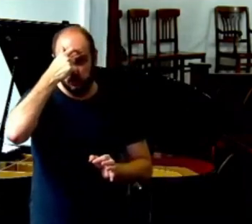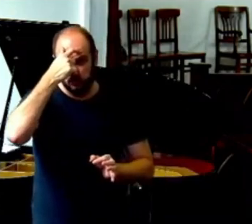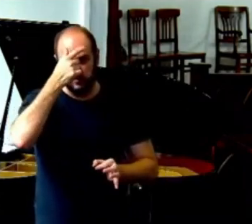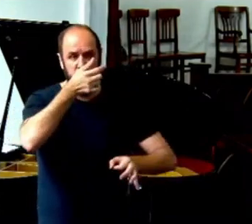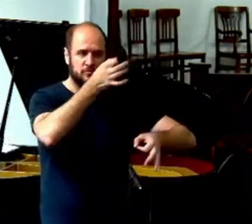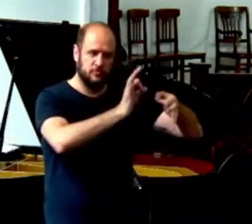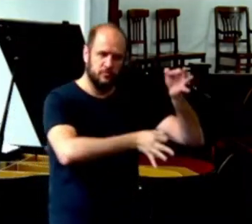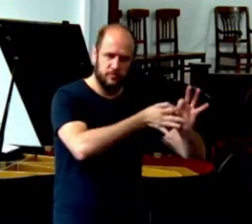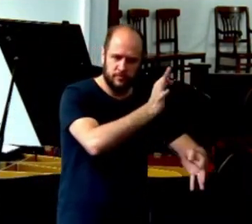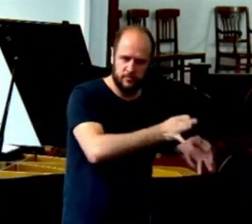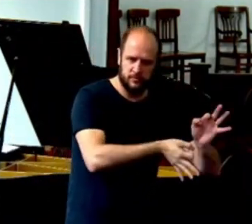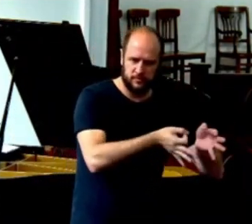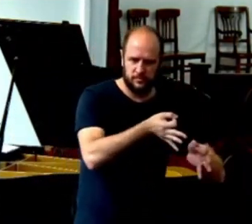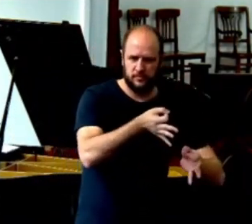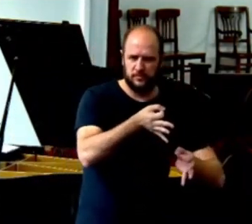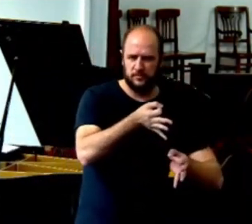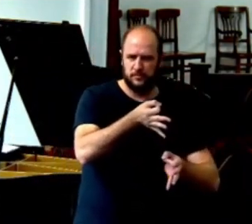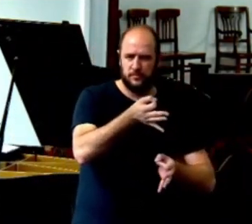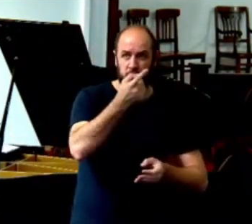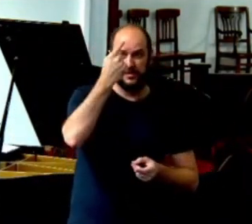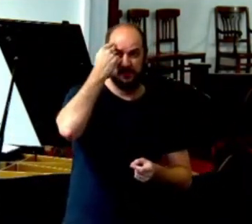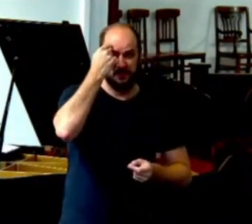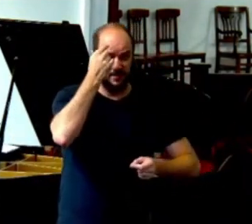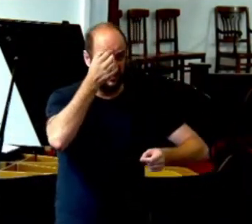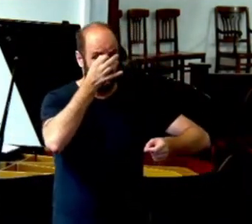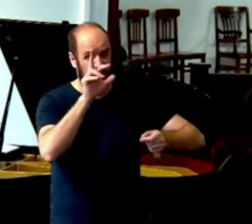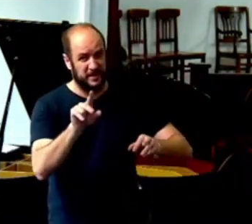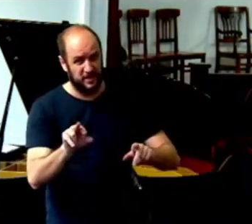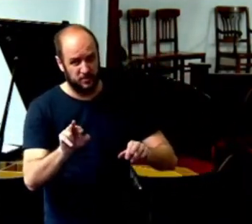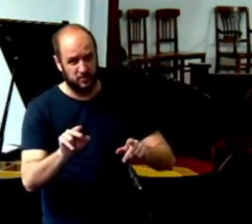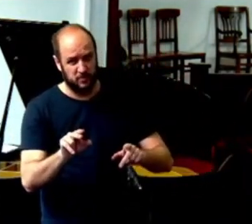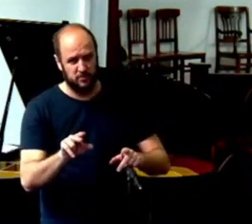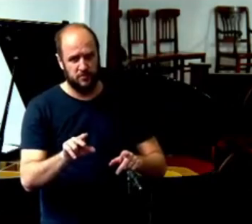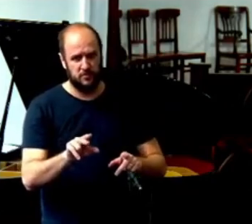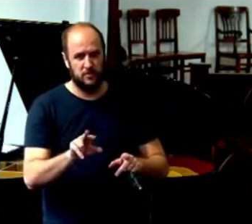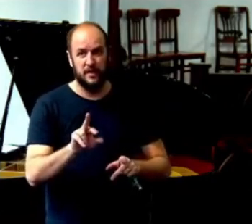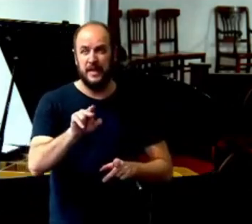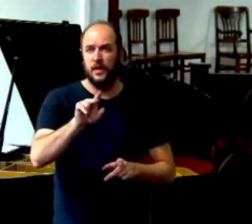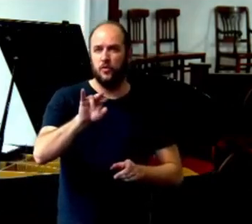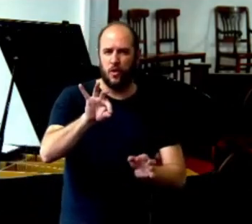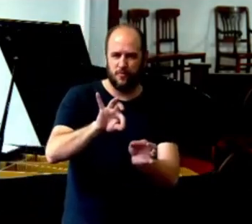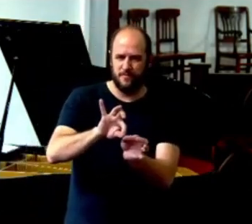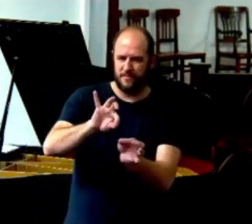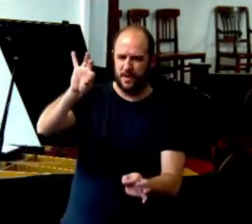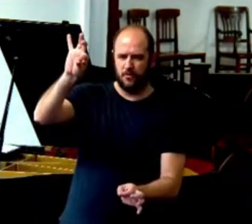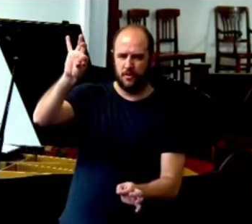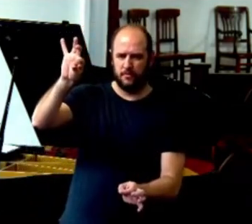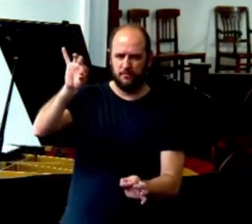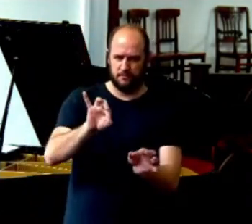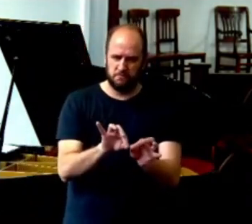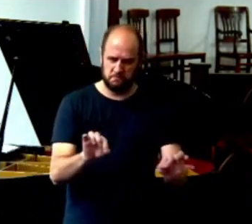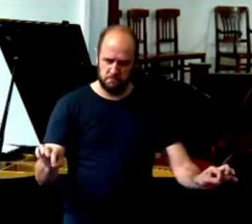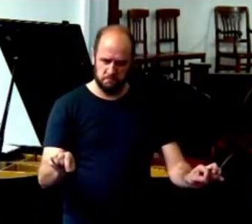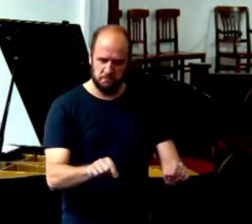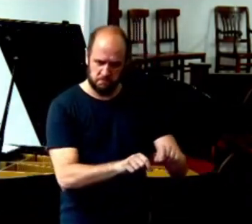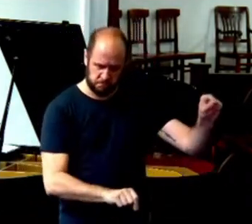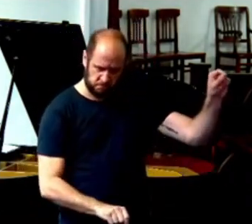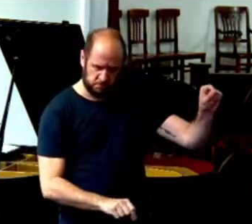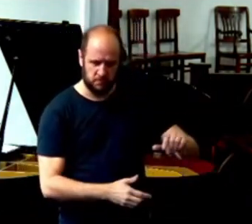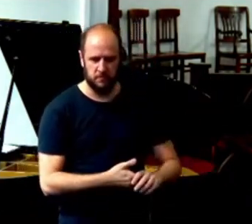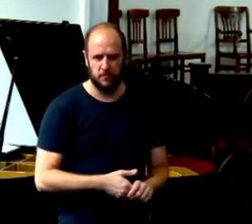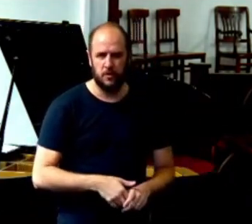sereis julgados. E com o mesmo metro, ou a régua, com